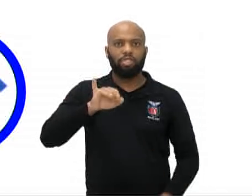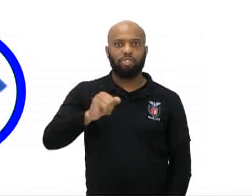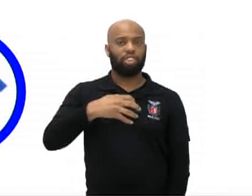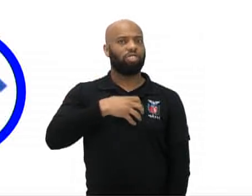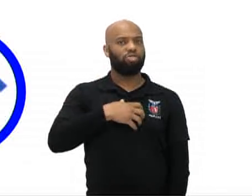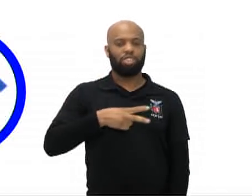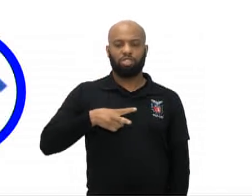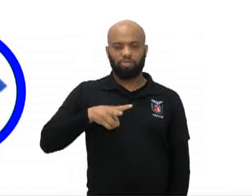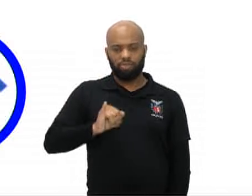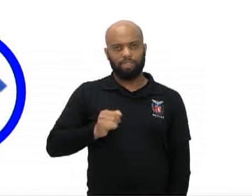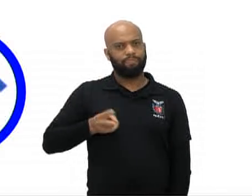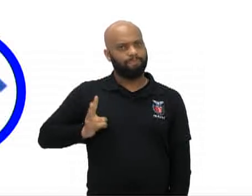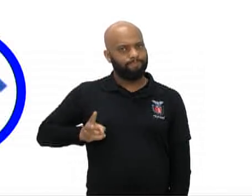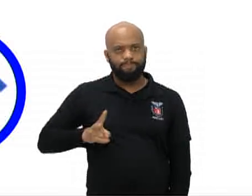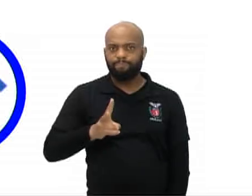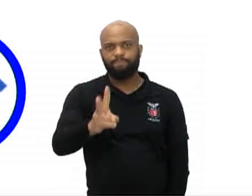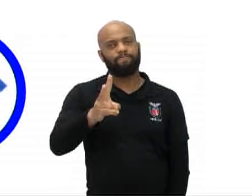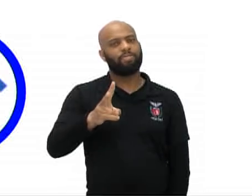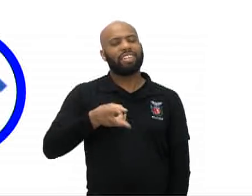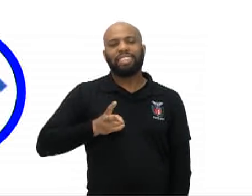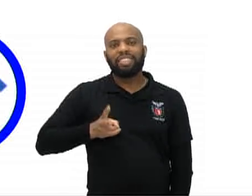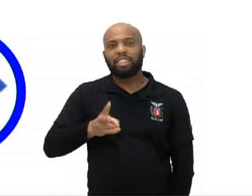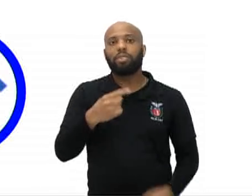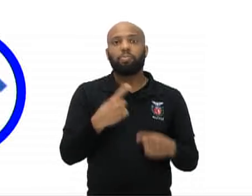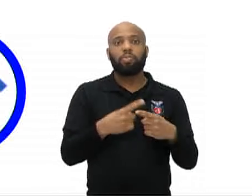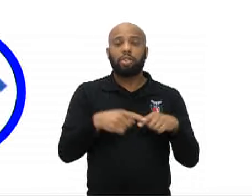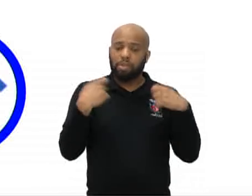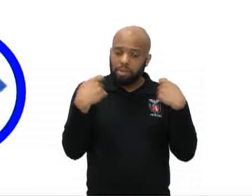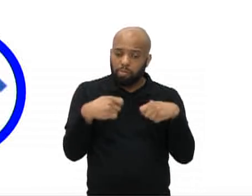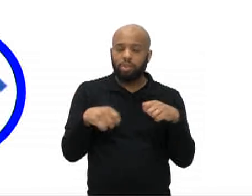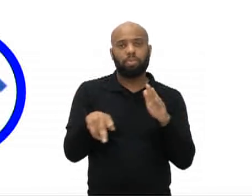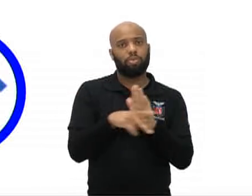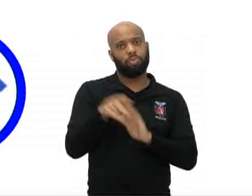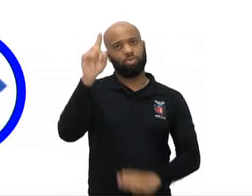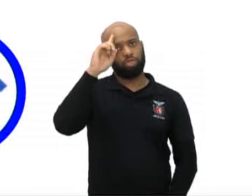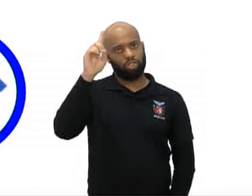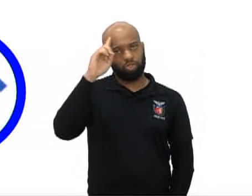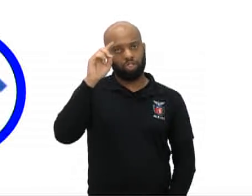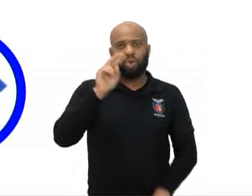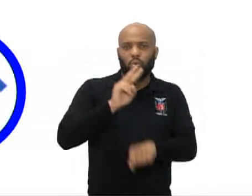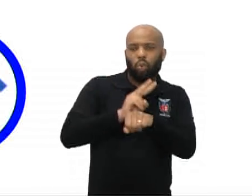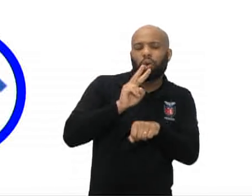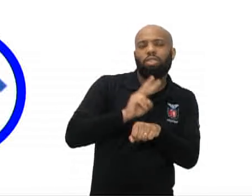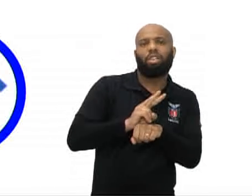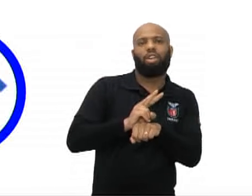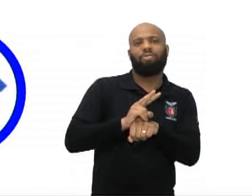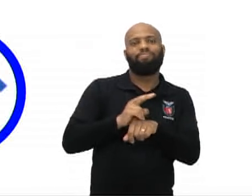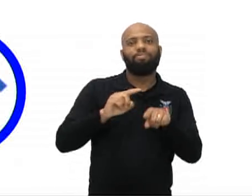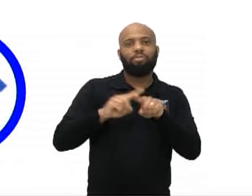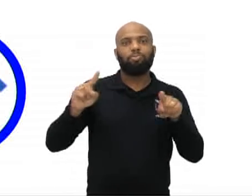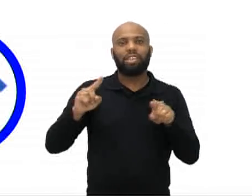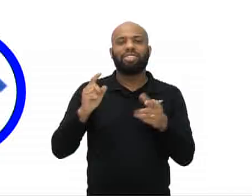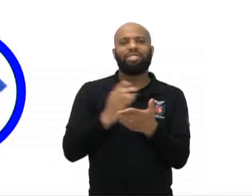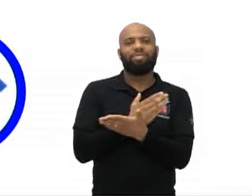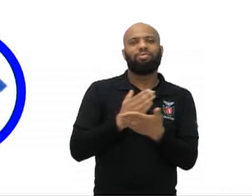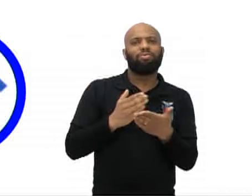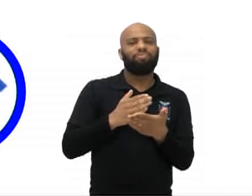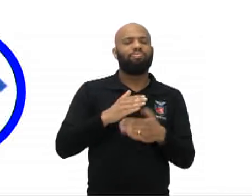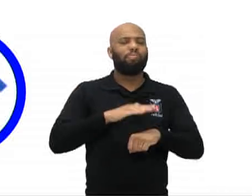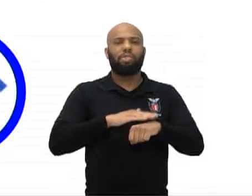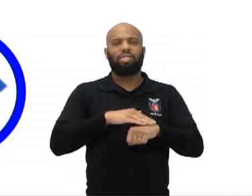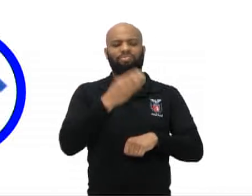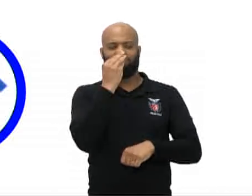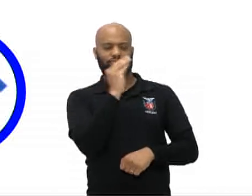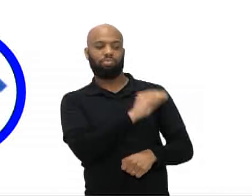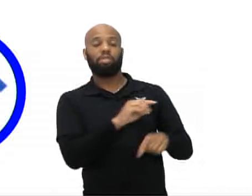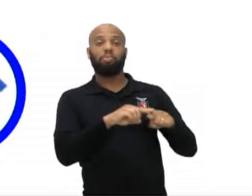pelo resto da nossa vida, que já deveriam fazer parte do nosso dia a dia, né, pessoal? Mas às vezes a gente deslizava um pouco, só que a